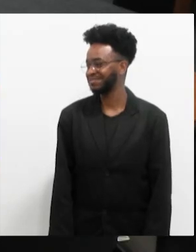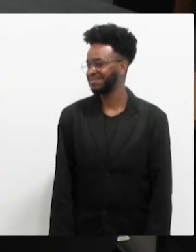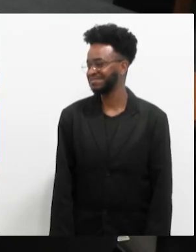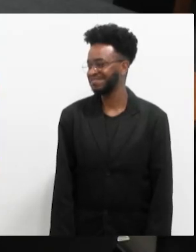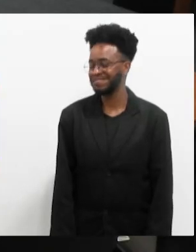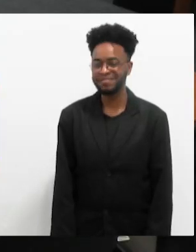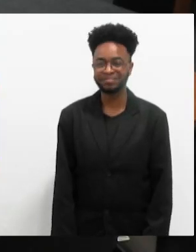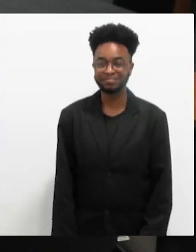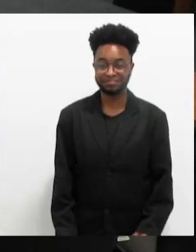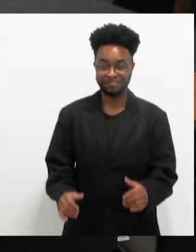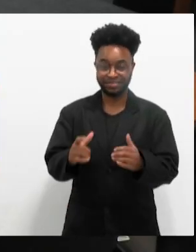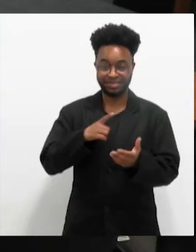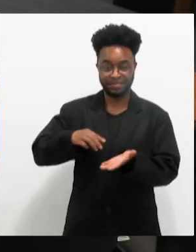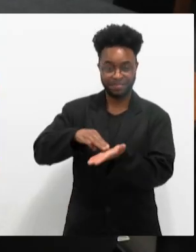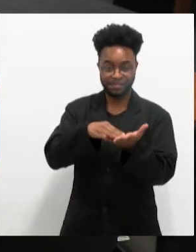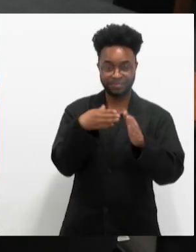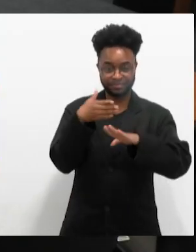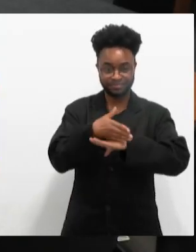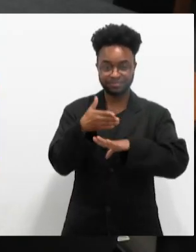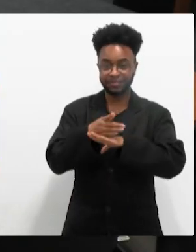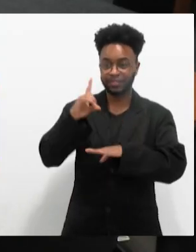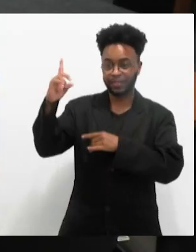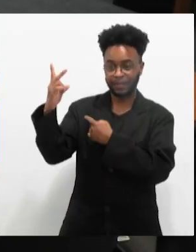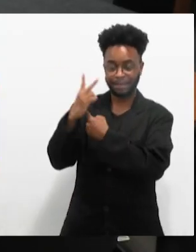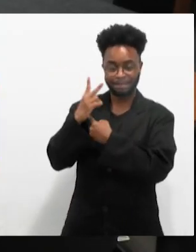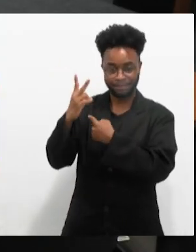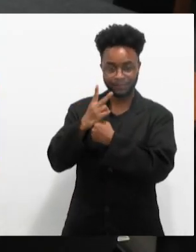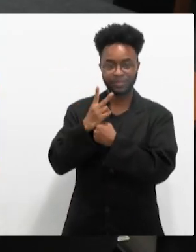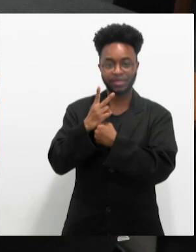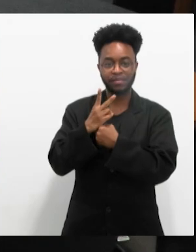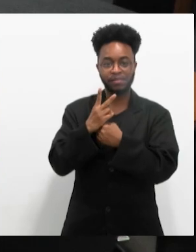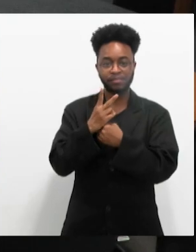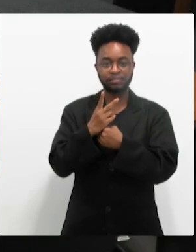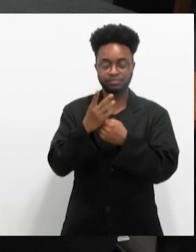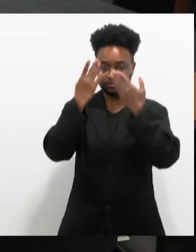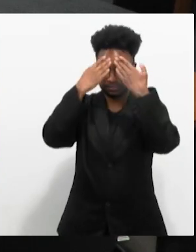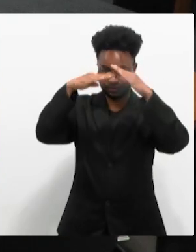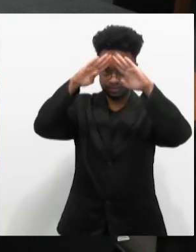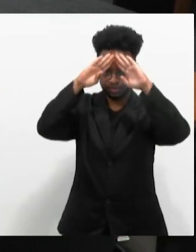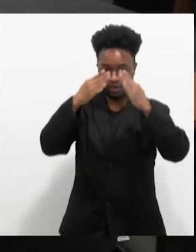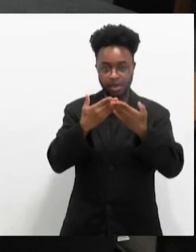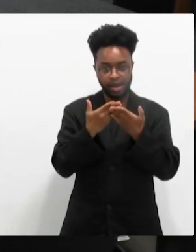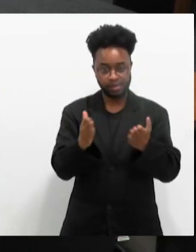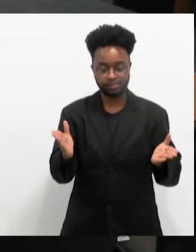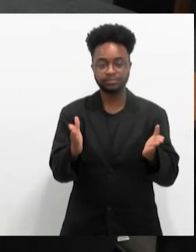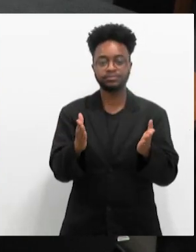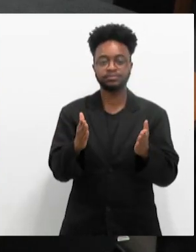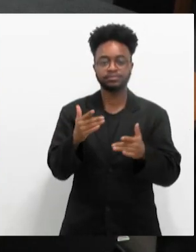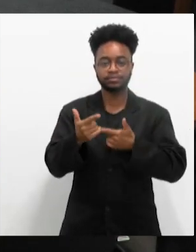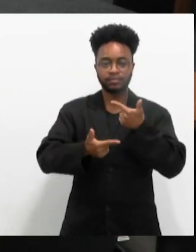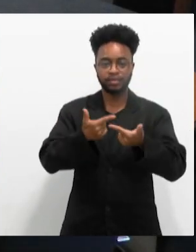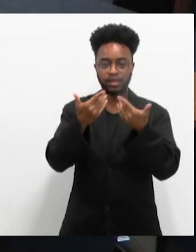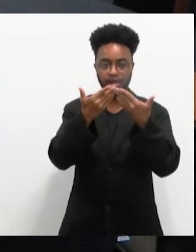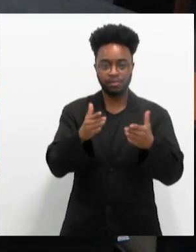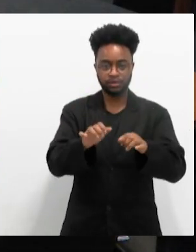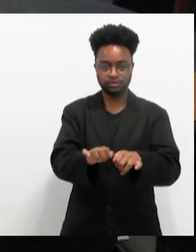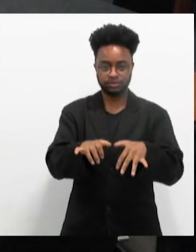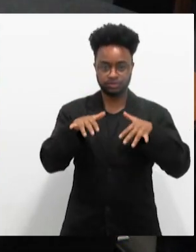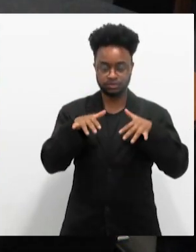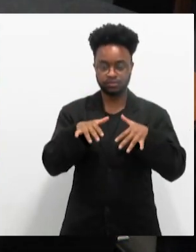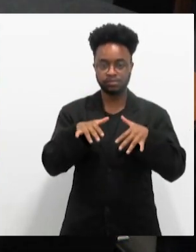Havendo número legal e sob a proteção de Deus e dos orixás, iniciamos os nossos trabalhos. Está aberta a